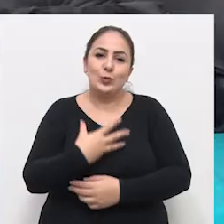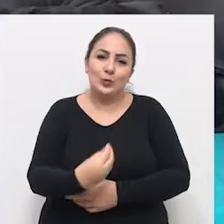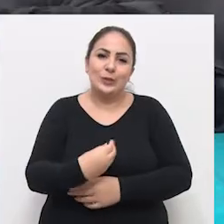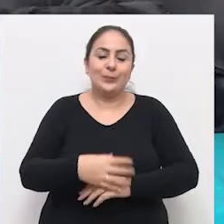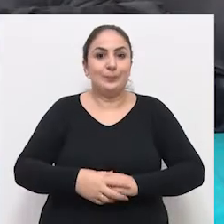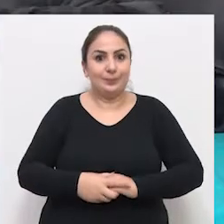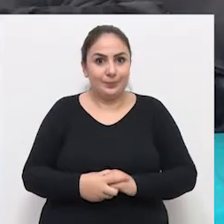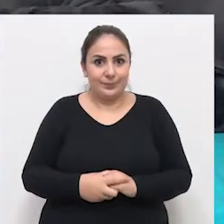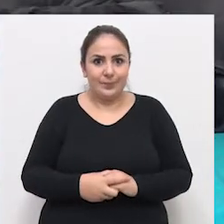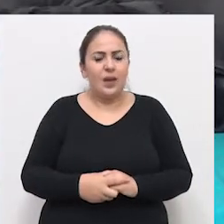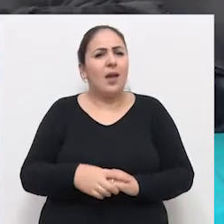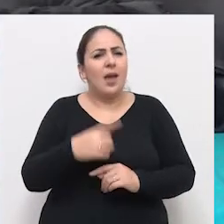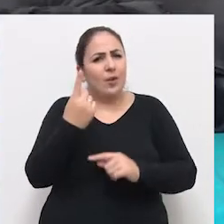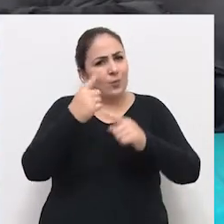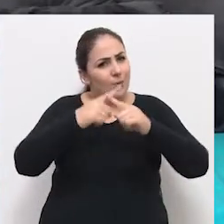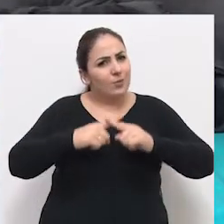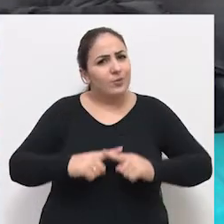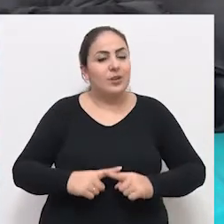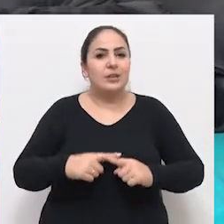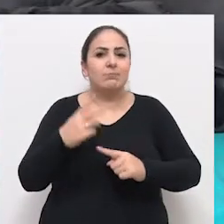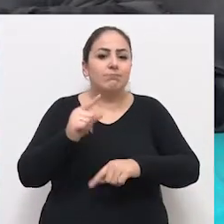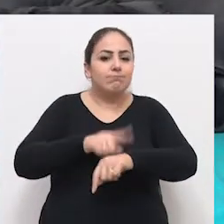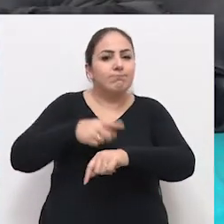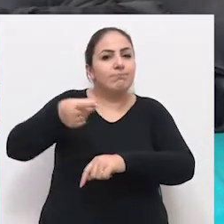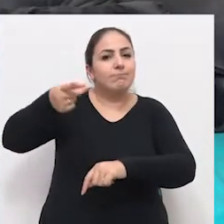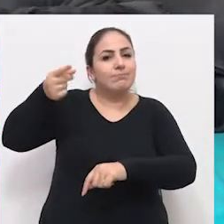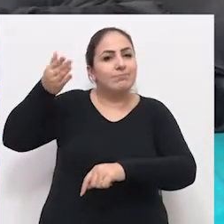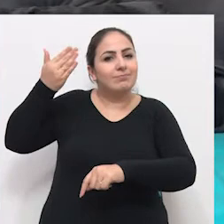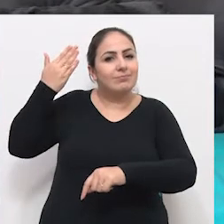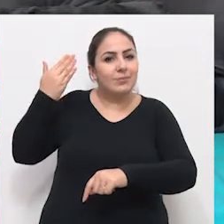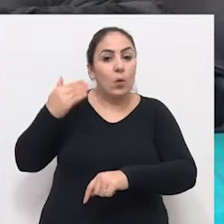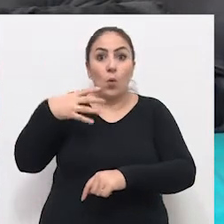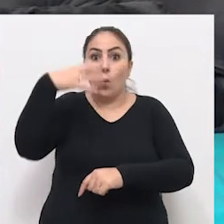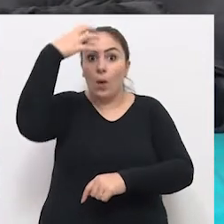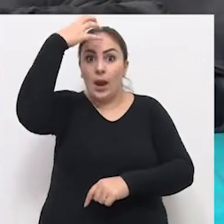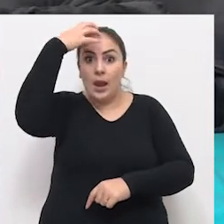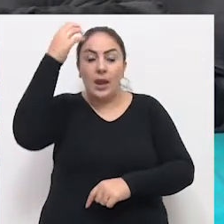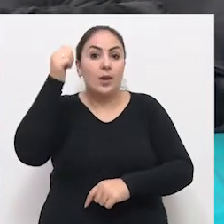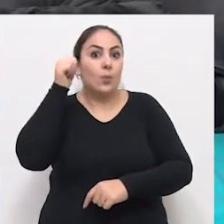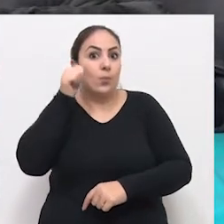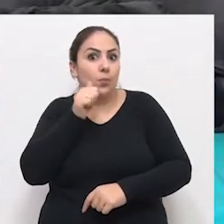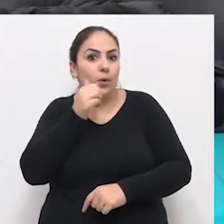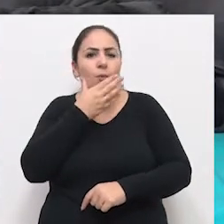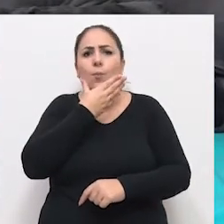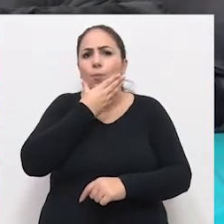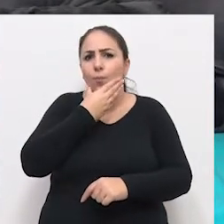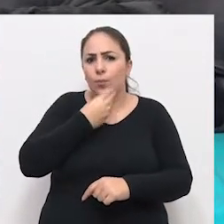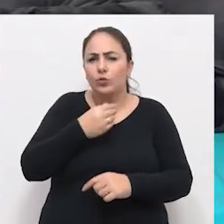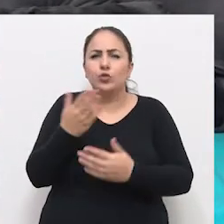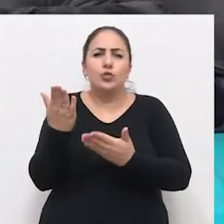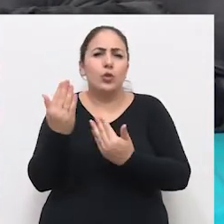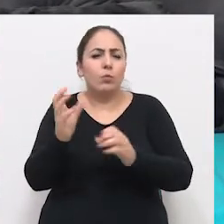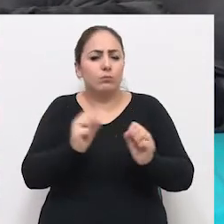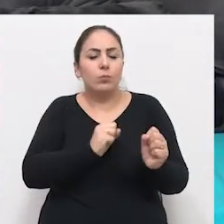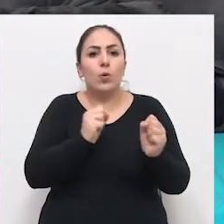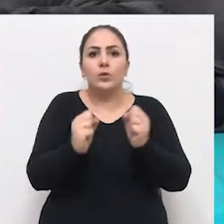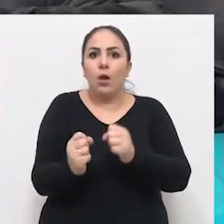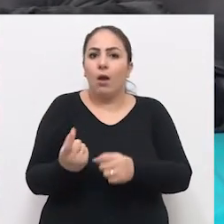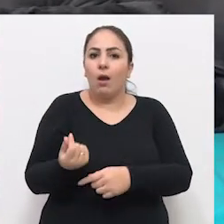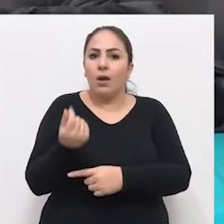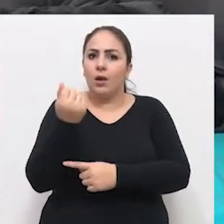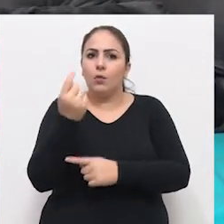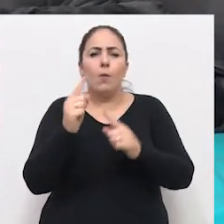filhos. Era uma vez, há muito tempo, um rei e uma rainha jovens, poderosos e